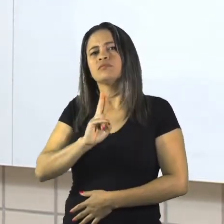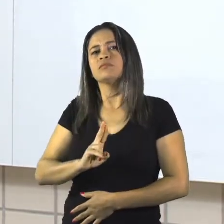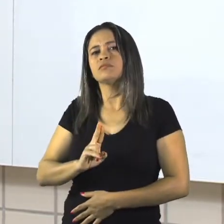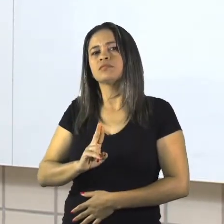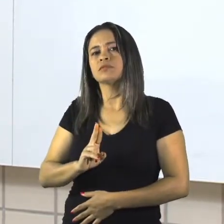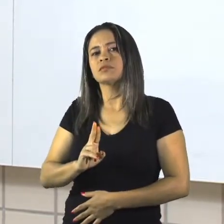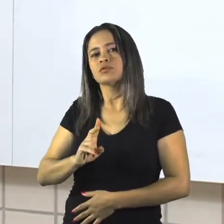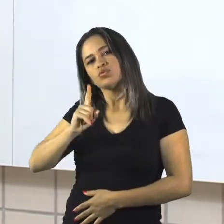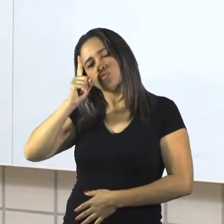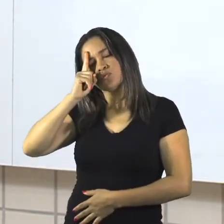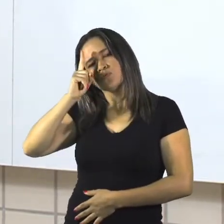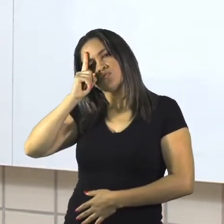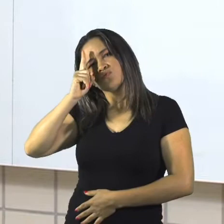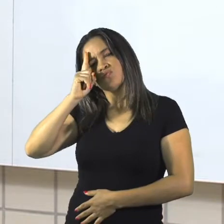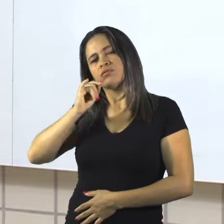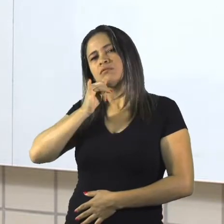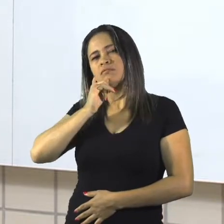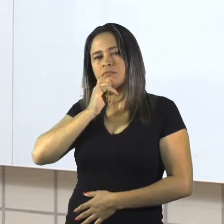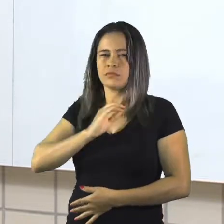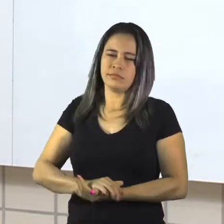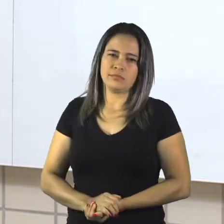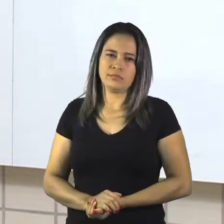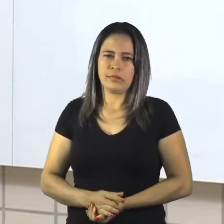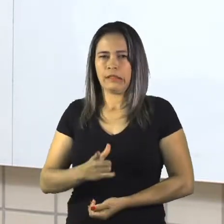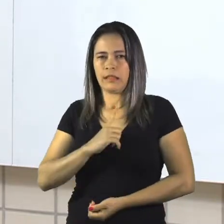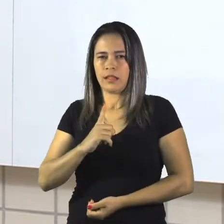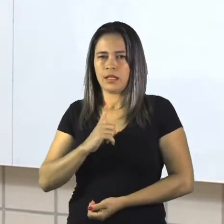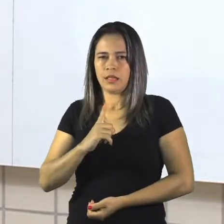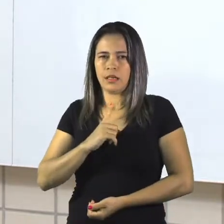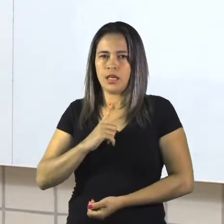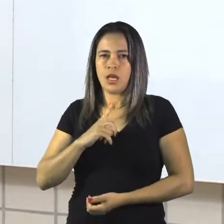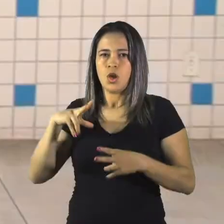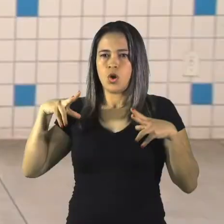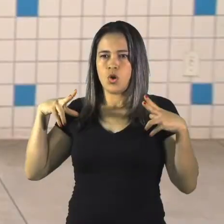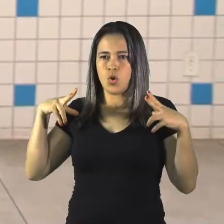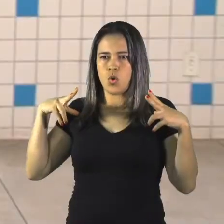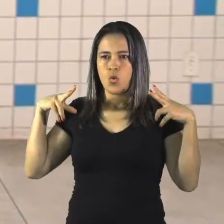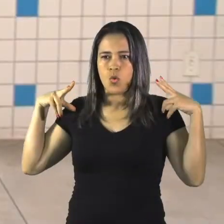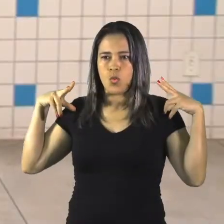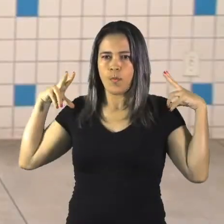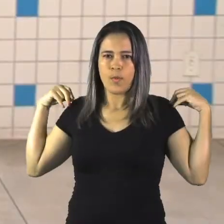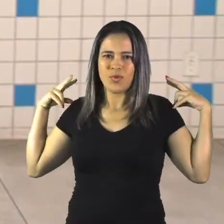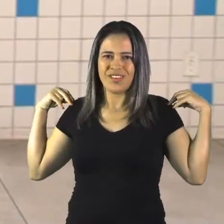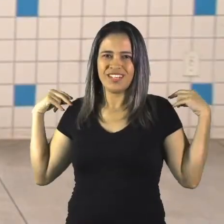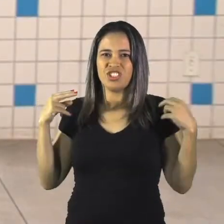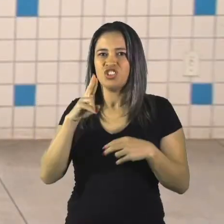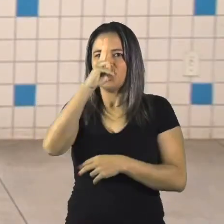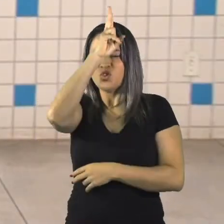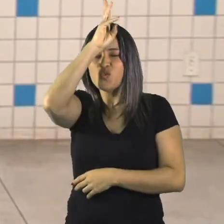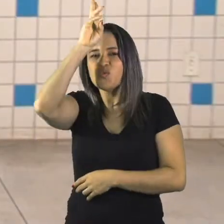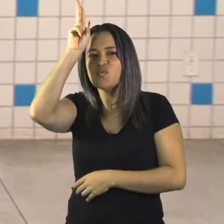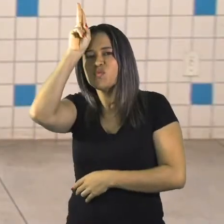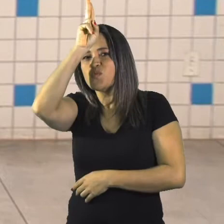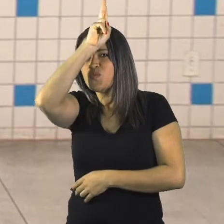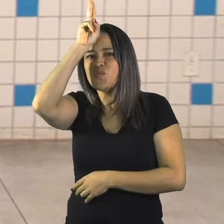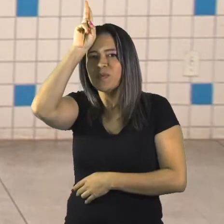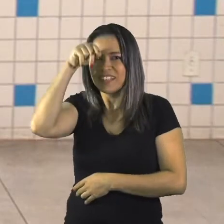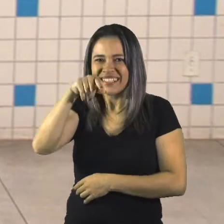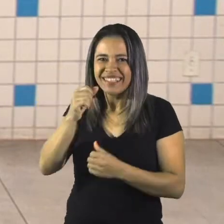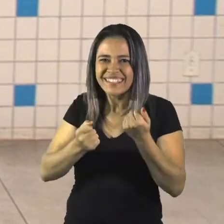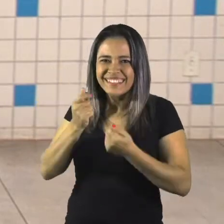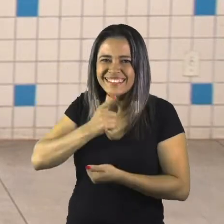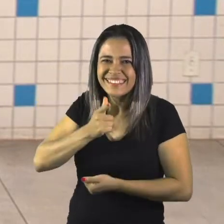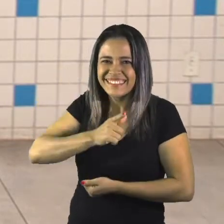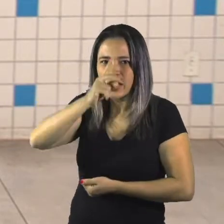no nosso dia a dia, né? Por exemplo, tem o motorista de Uber, por exemplo. Quem já andou de Uber aí, né? Então o Uber normalmente ele anda